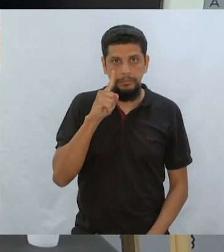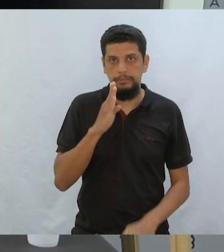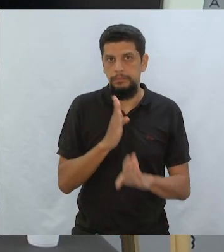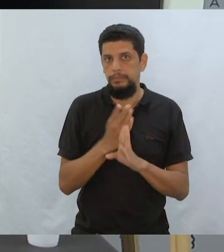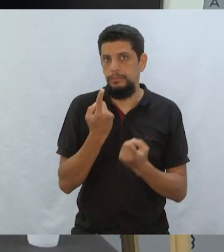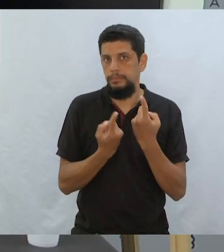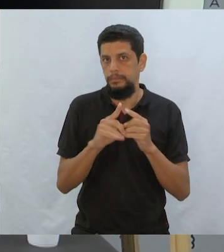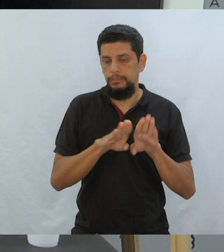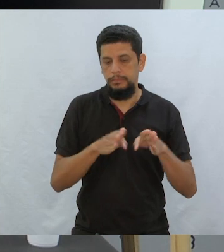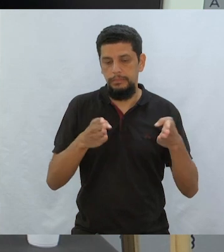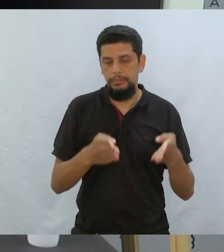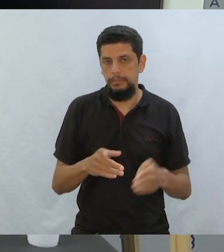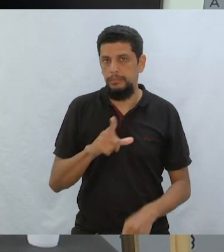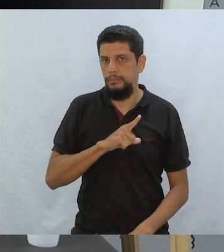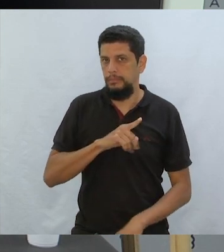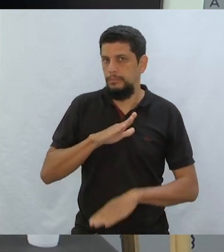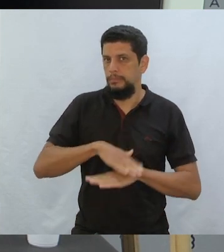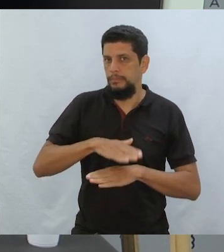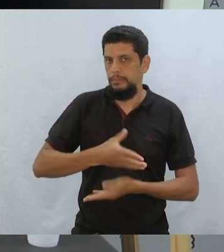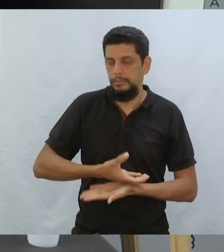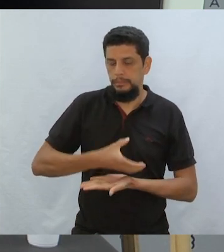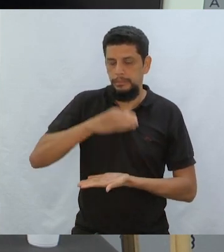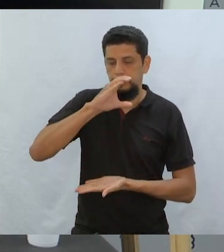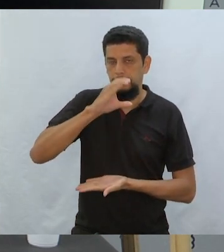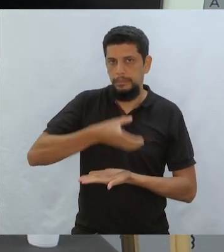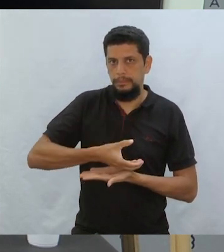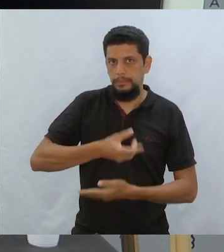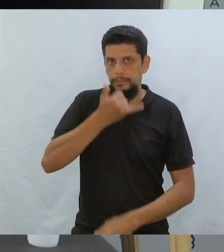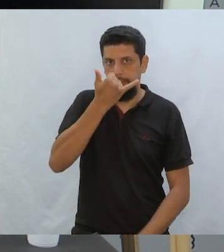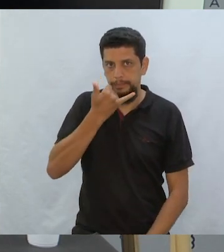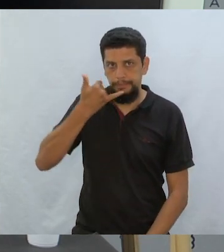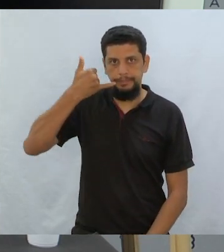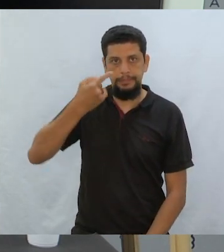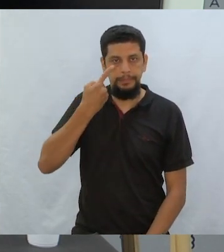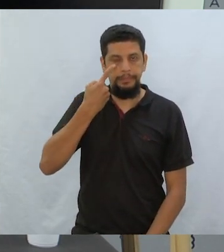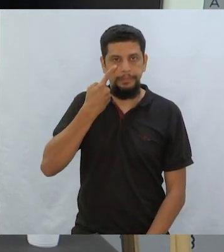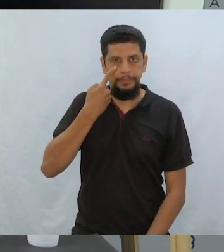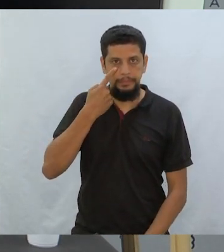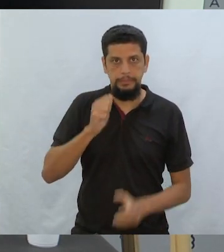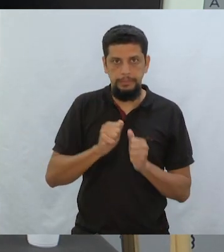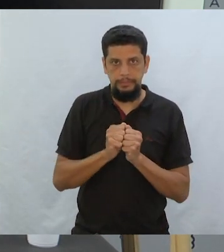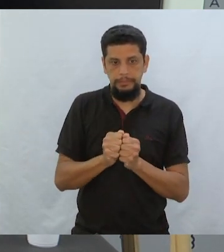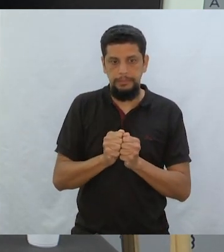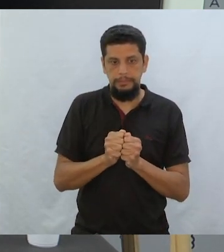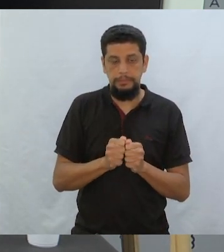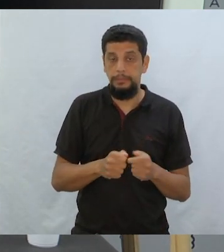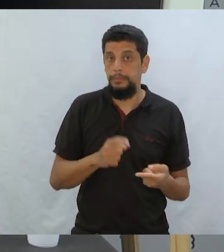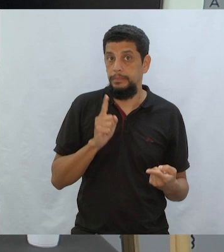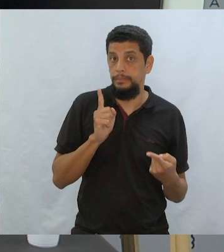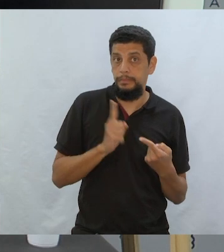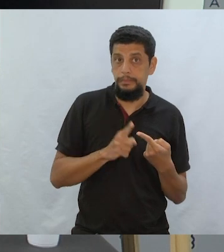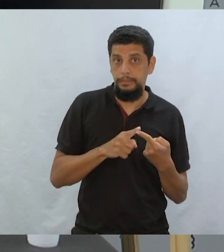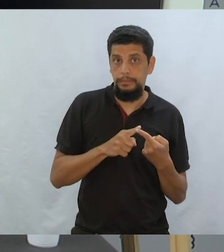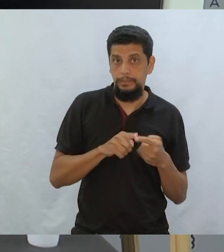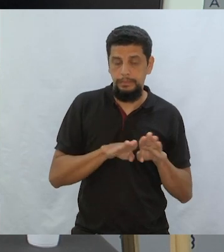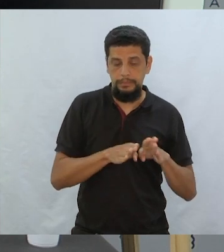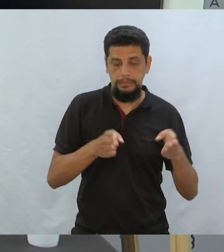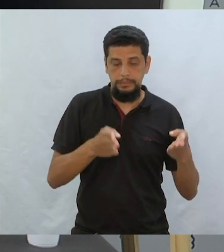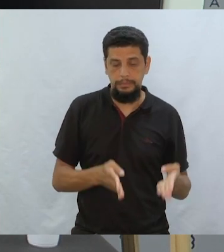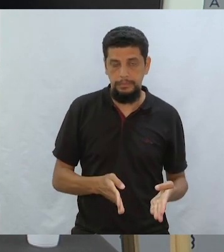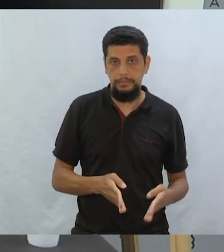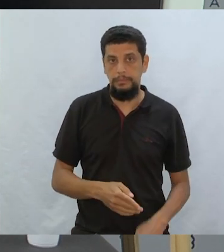Conseguiu descobrir qual a mesa tem mais copos de suco? Então, vamos conferir aqui juntos. Vamos conferir primeiro da mesa número